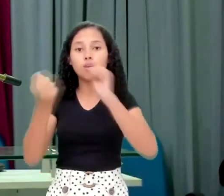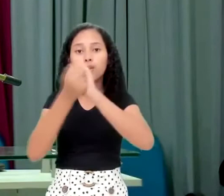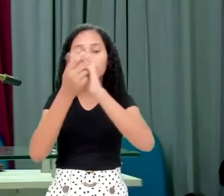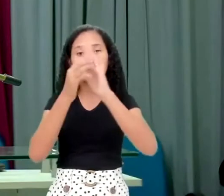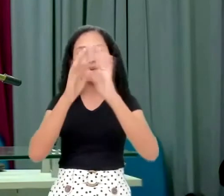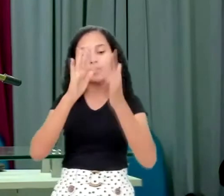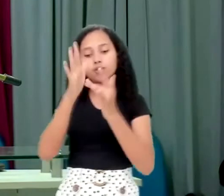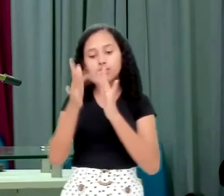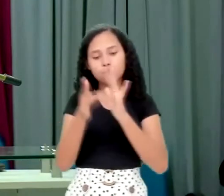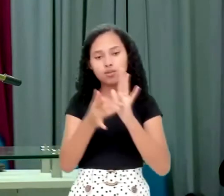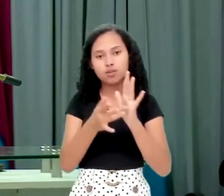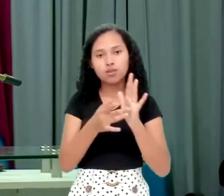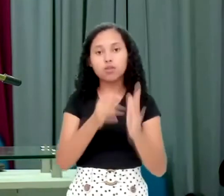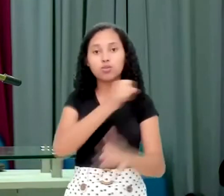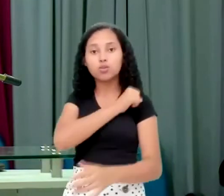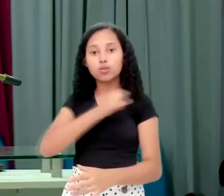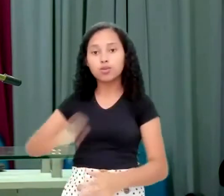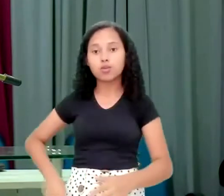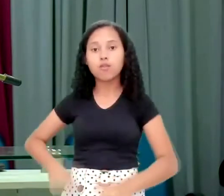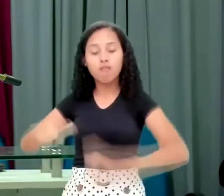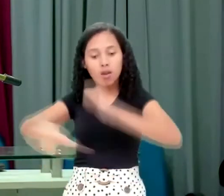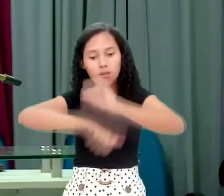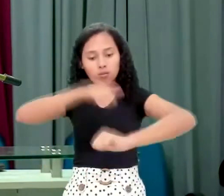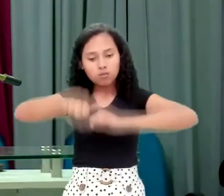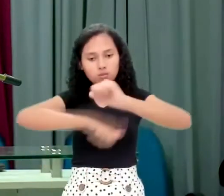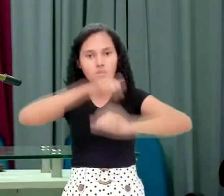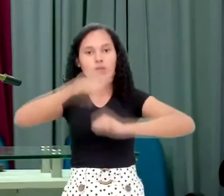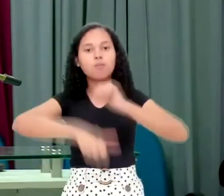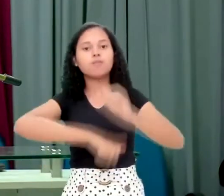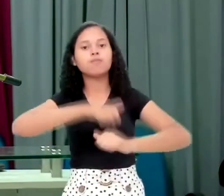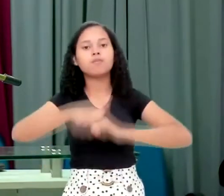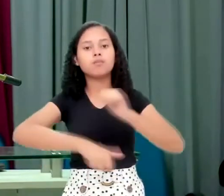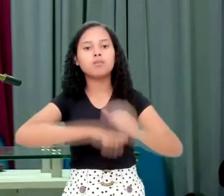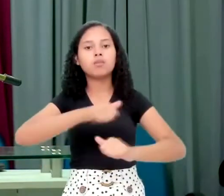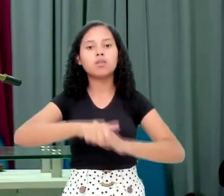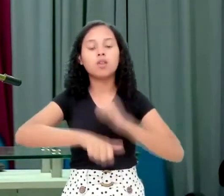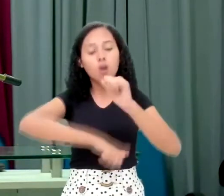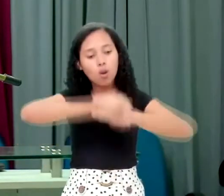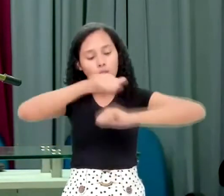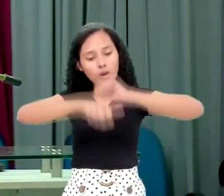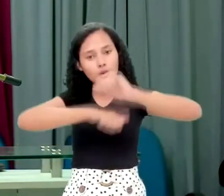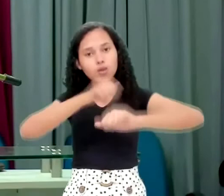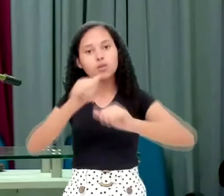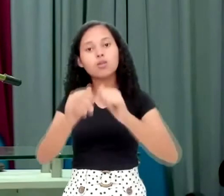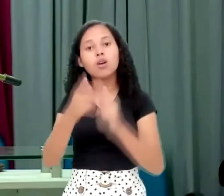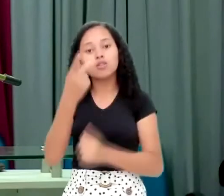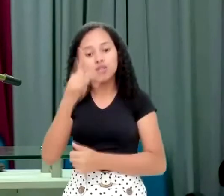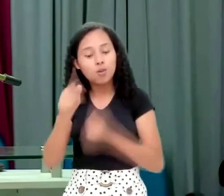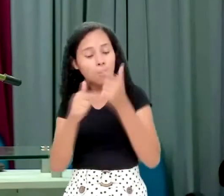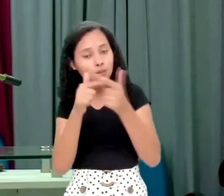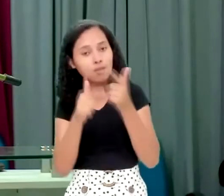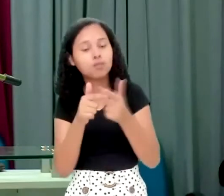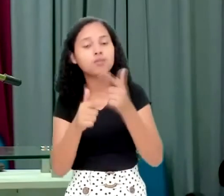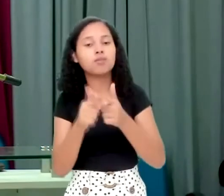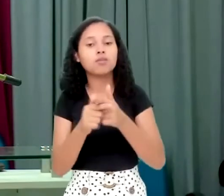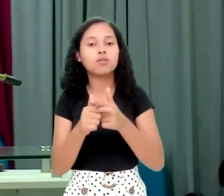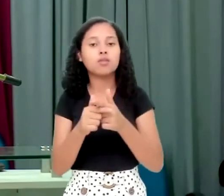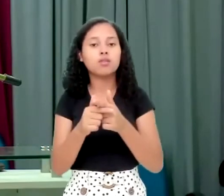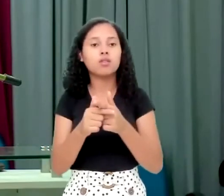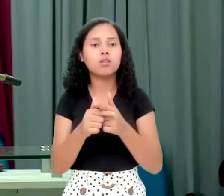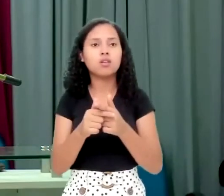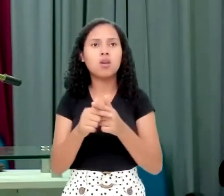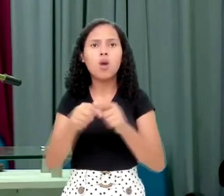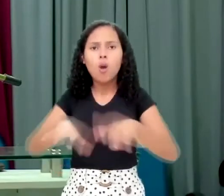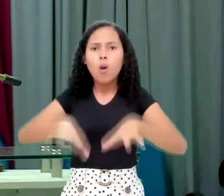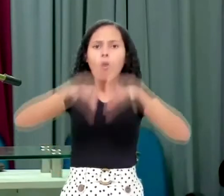Jesus. Aí o Senhor vai mudar o veredito, e aí o Senhor vai transformar a tua situação, e aquilo que era maldição